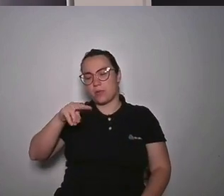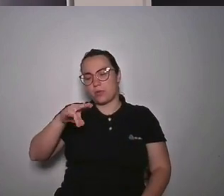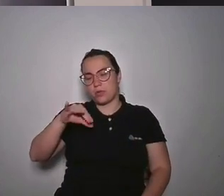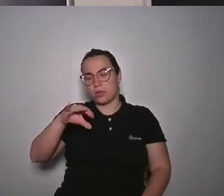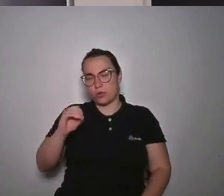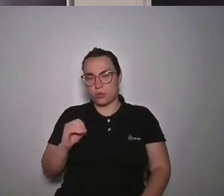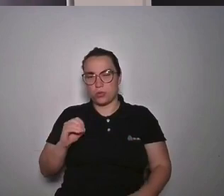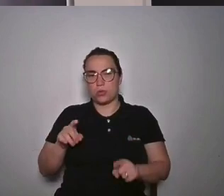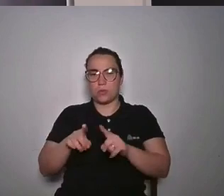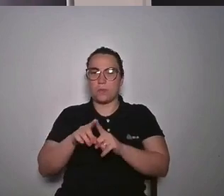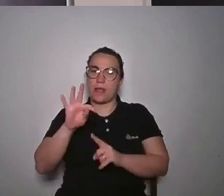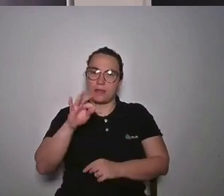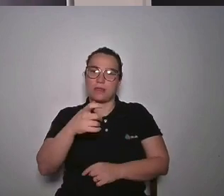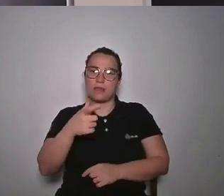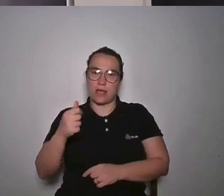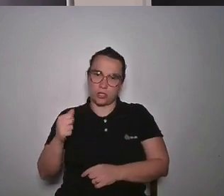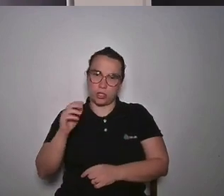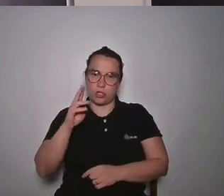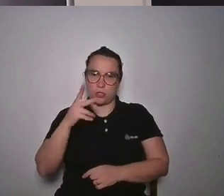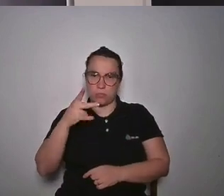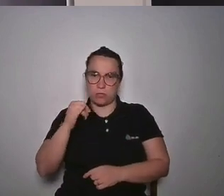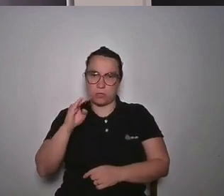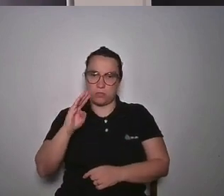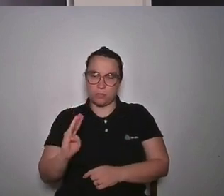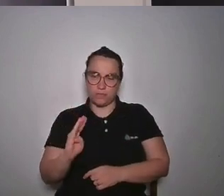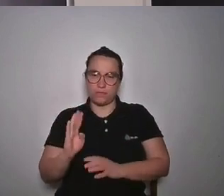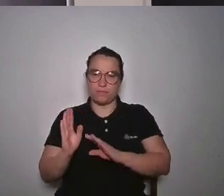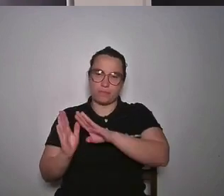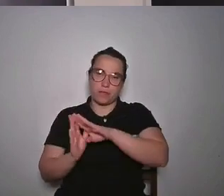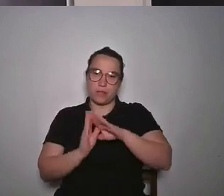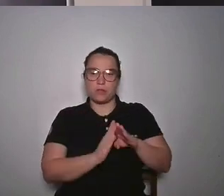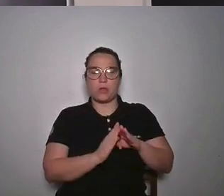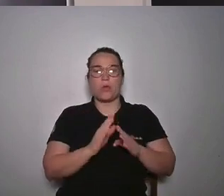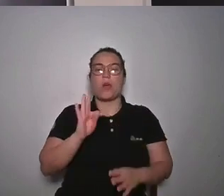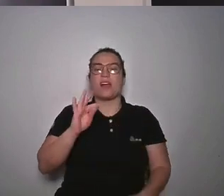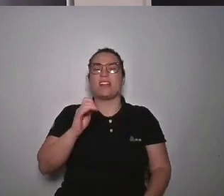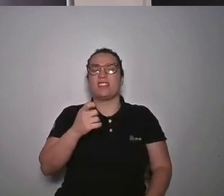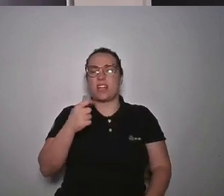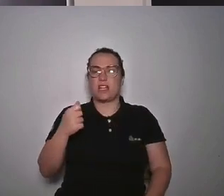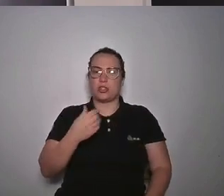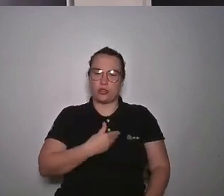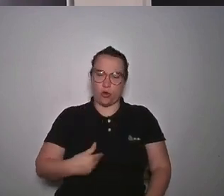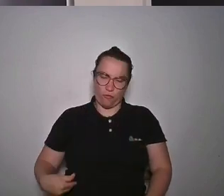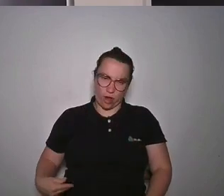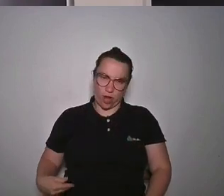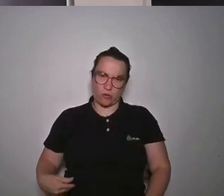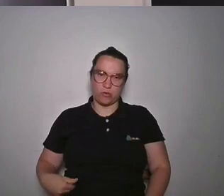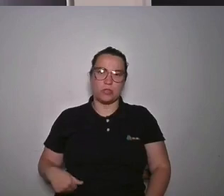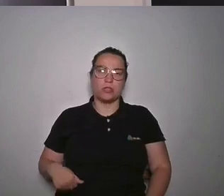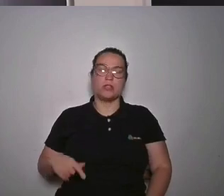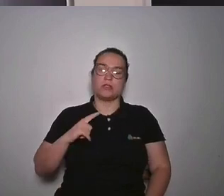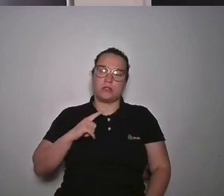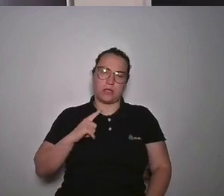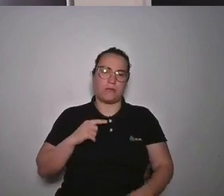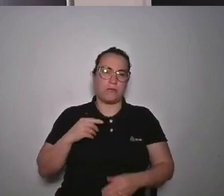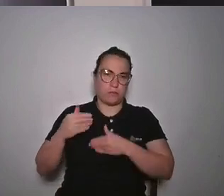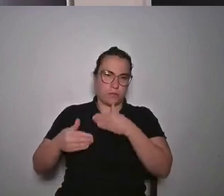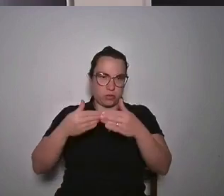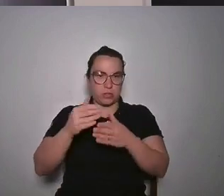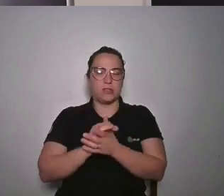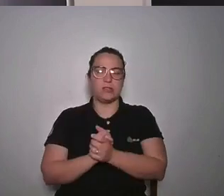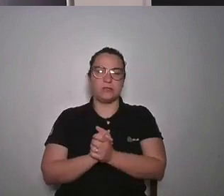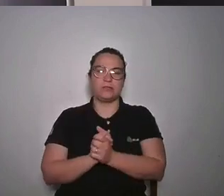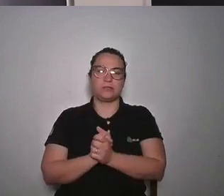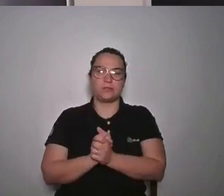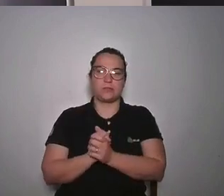PIB. Já nas transferências governamentais de Constituição, foi adotado o seguinte procedimento. Transferência